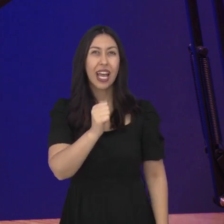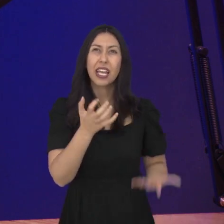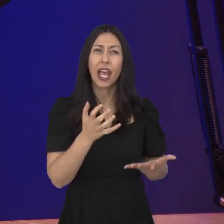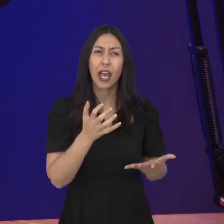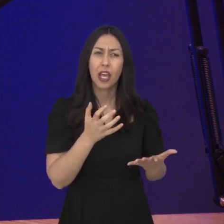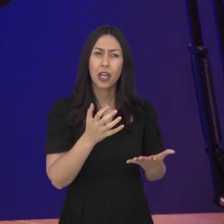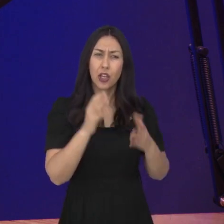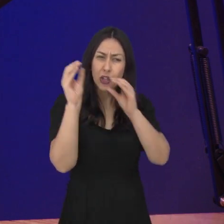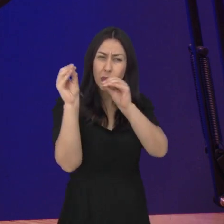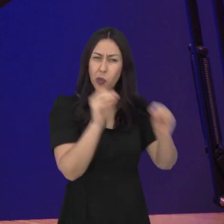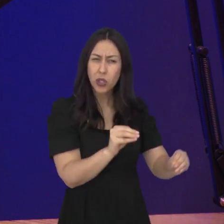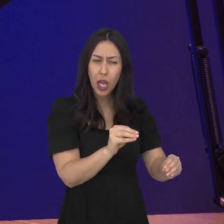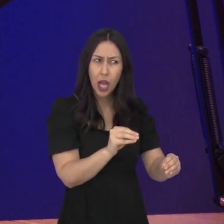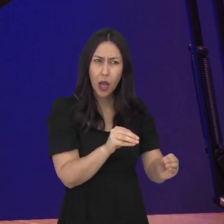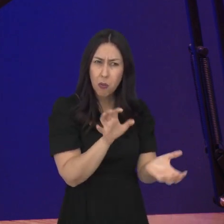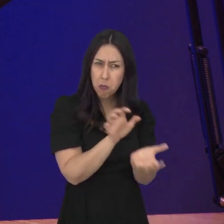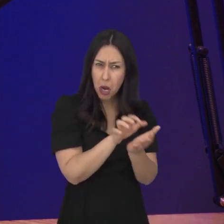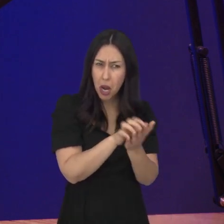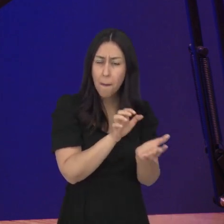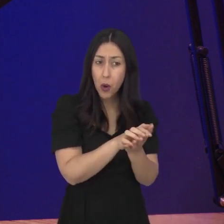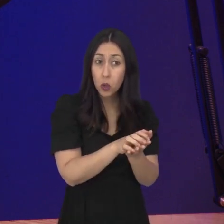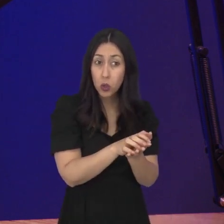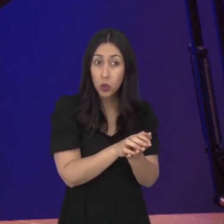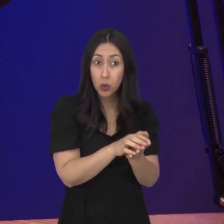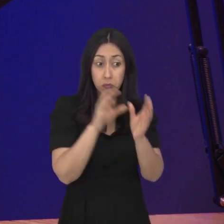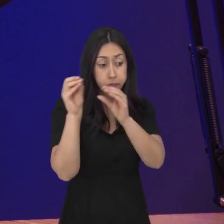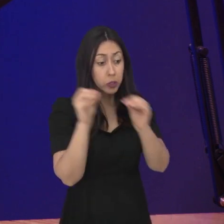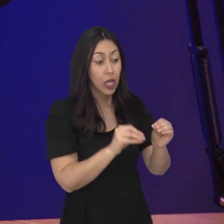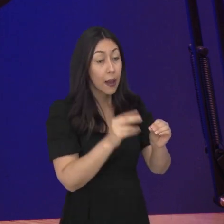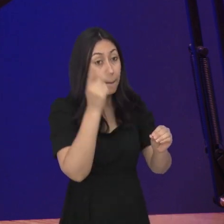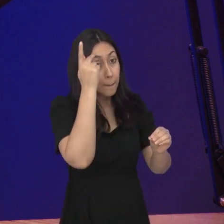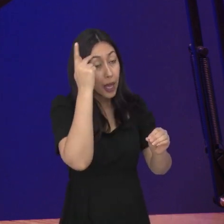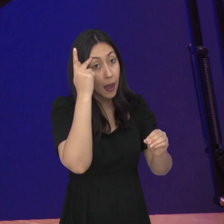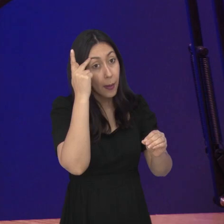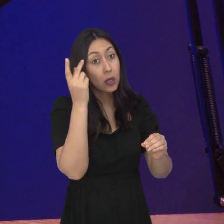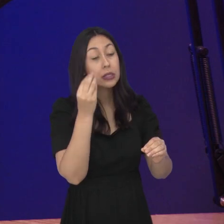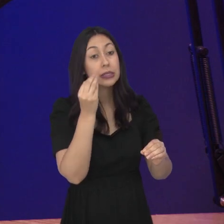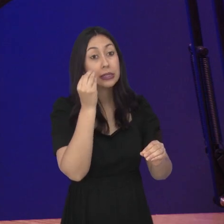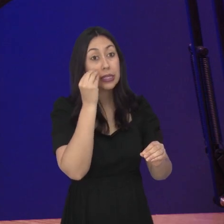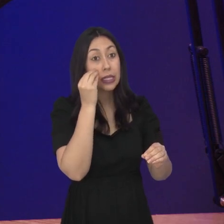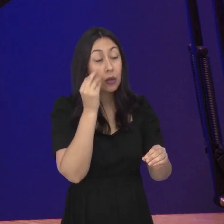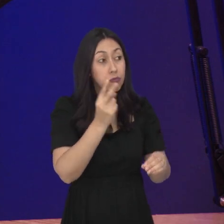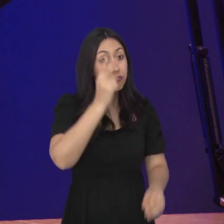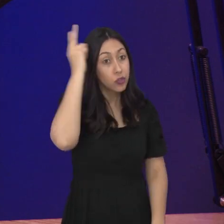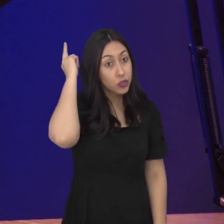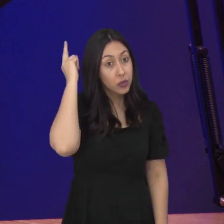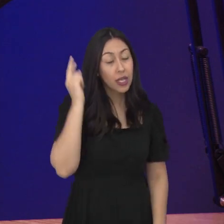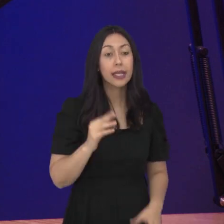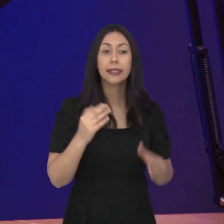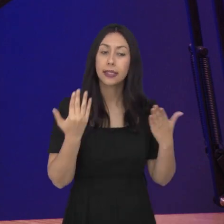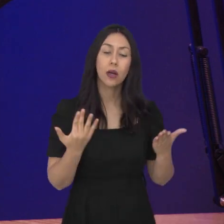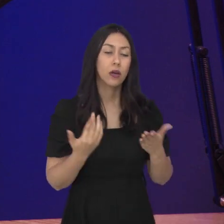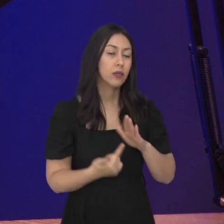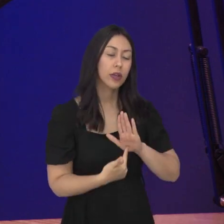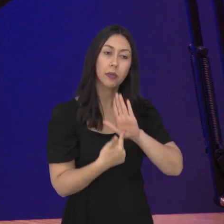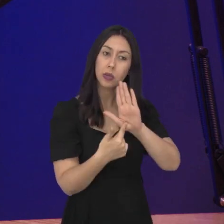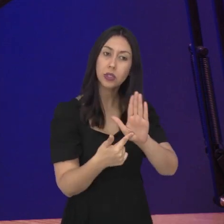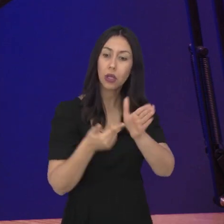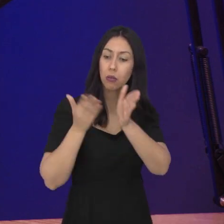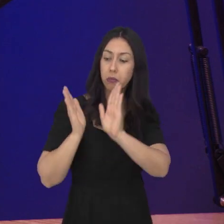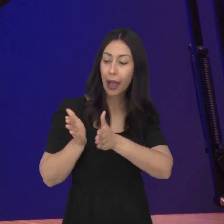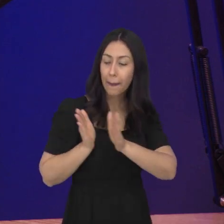engano, é de Pernambuco, ela quer vir para São Paulo para tentar fazer o vestibular. E, enfim, vai mostrando toda